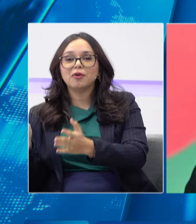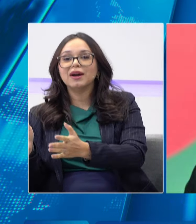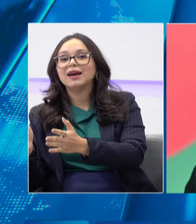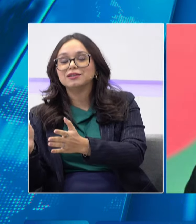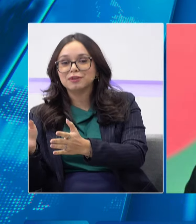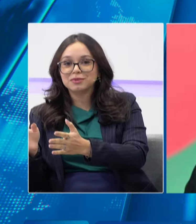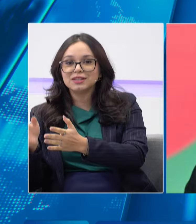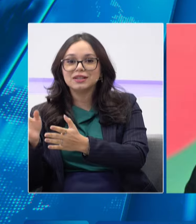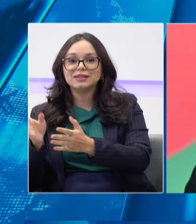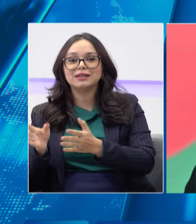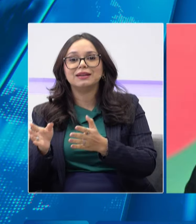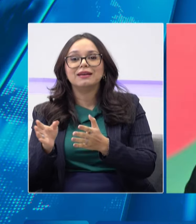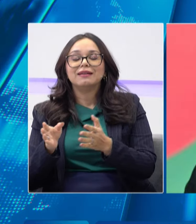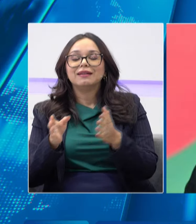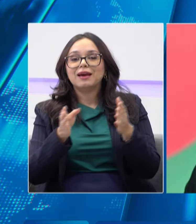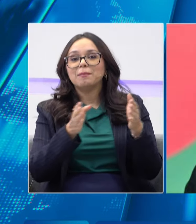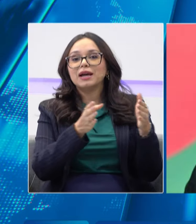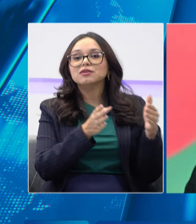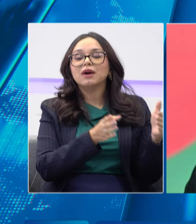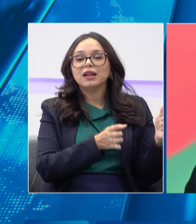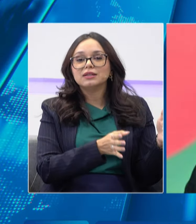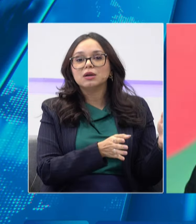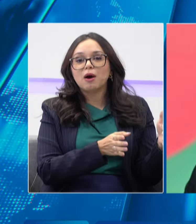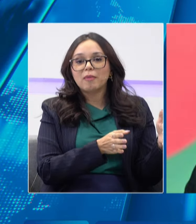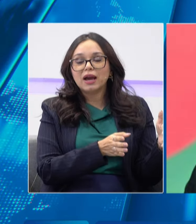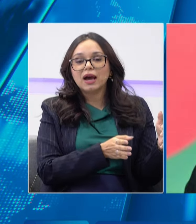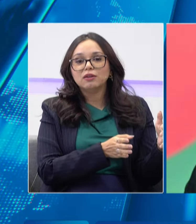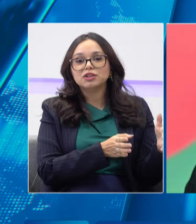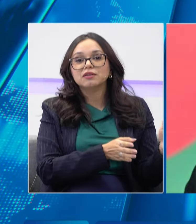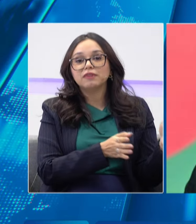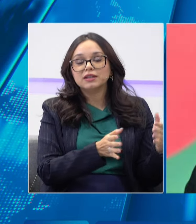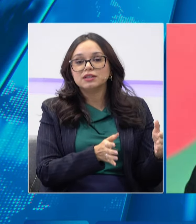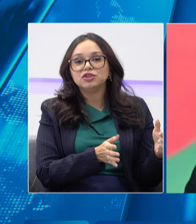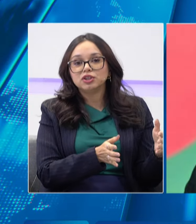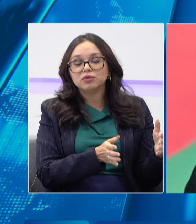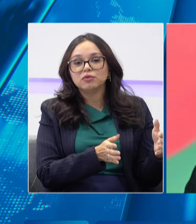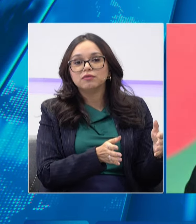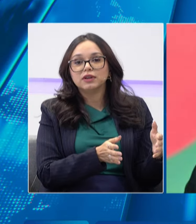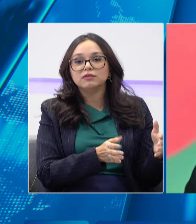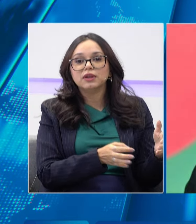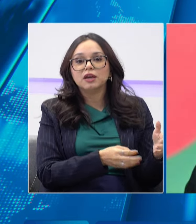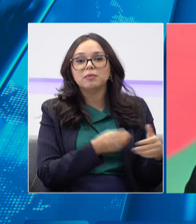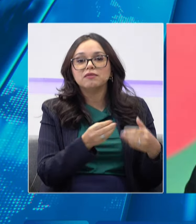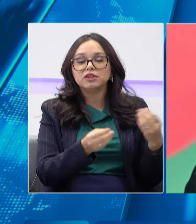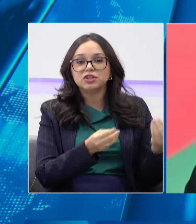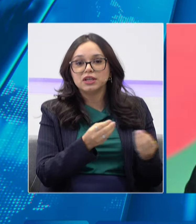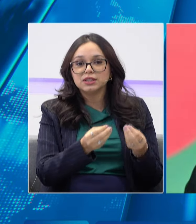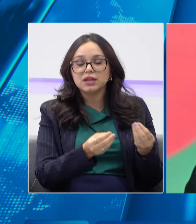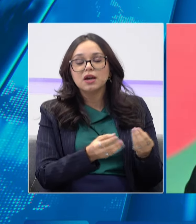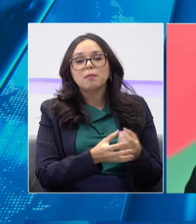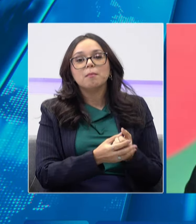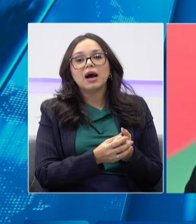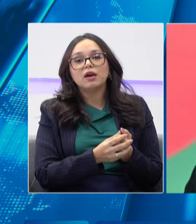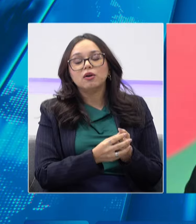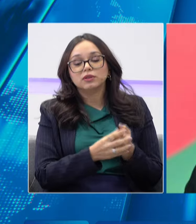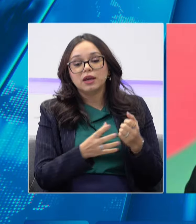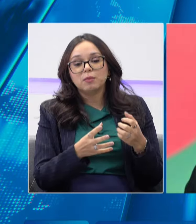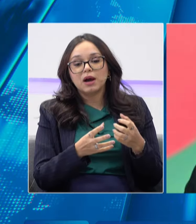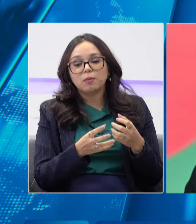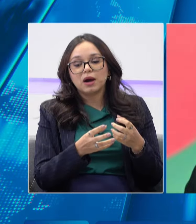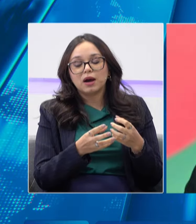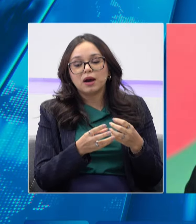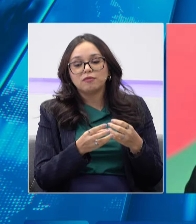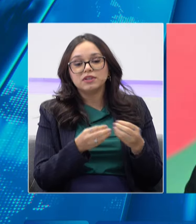custo Congresso, vamos dizer assim. Mas com relação ao mercado, acho que faz sentido que o governo Da tenha uma fome. vigência maior,